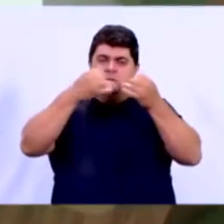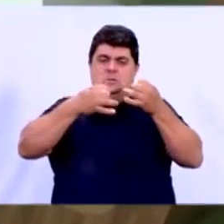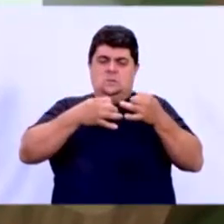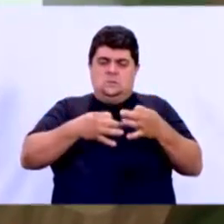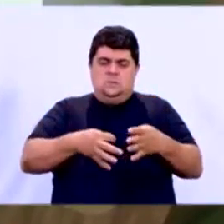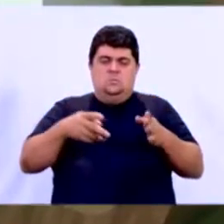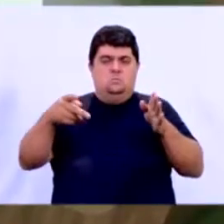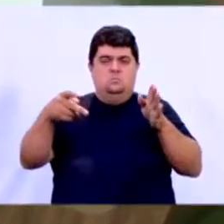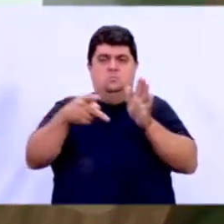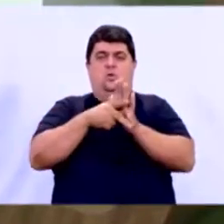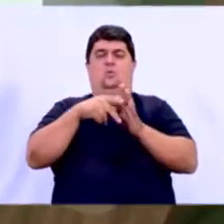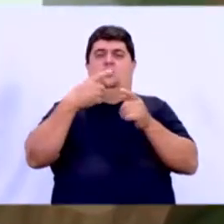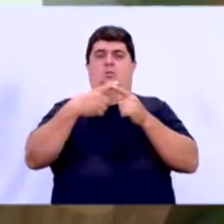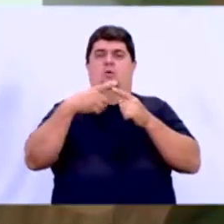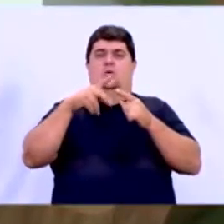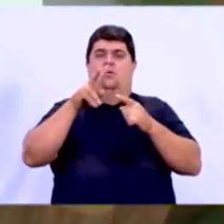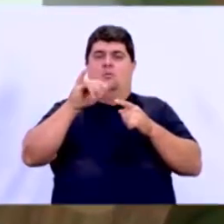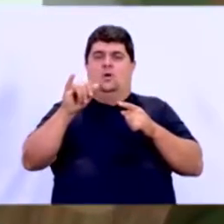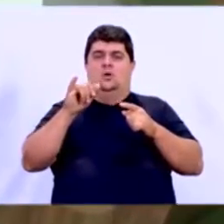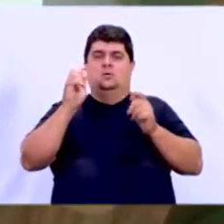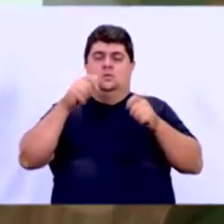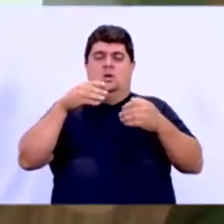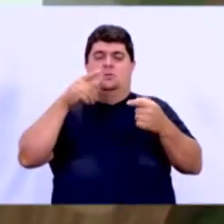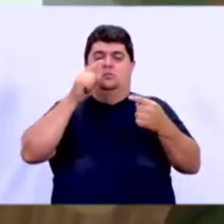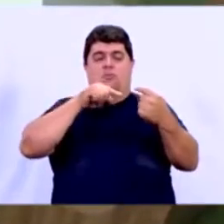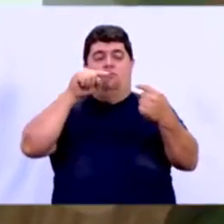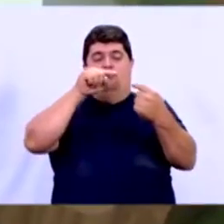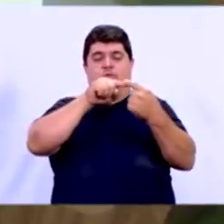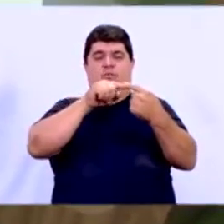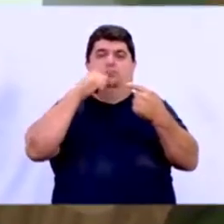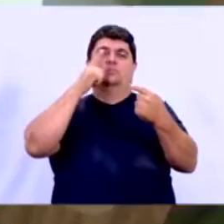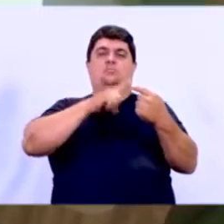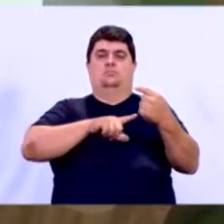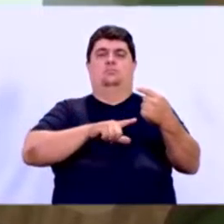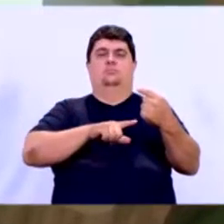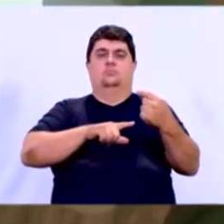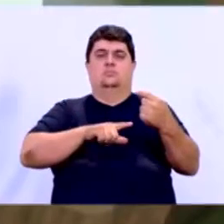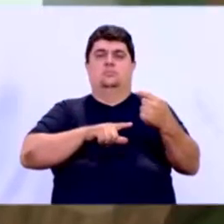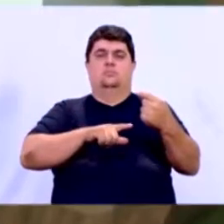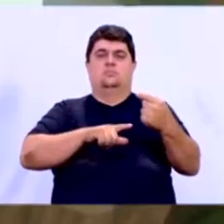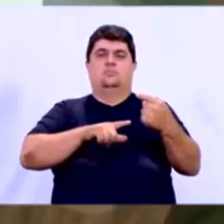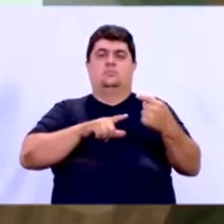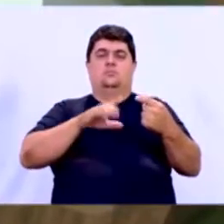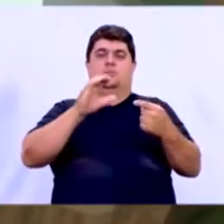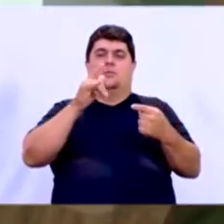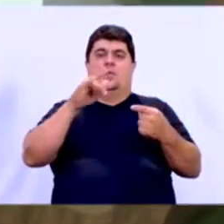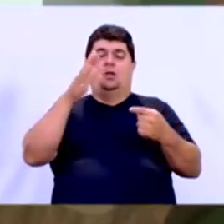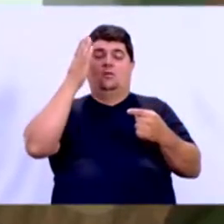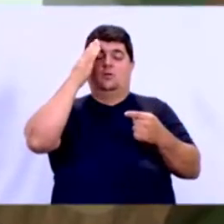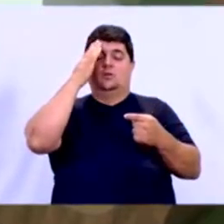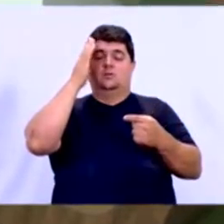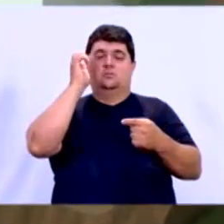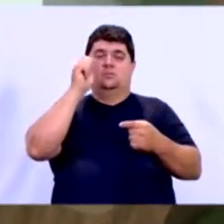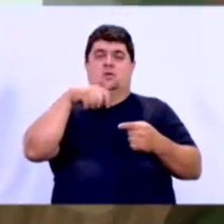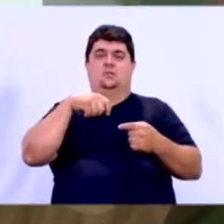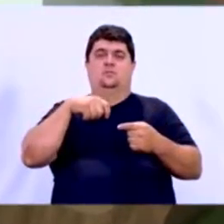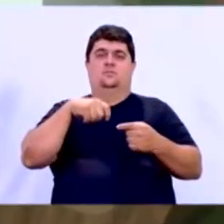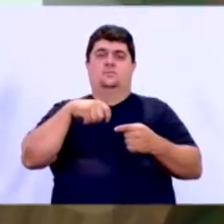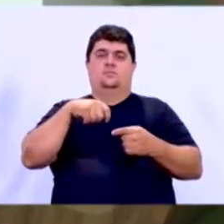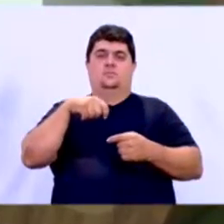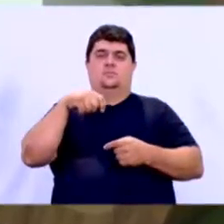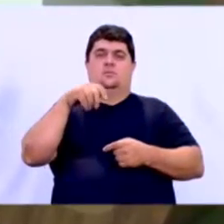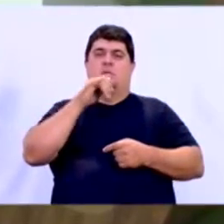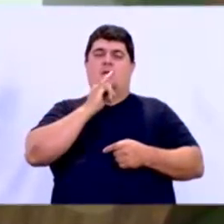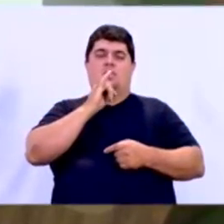é melhor porque você vai conseguir atender esse cliente de uma forma mais específica, né? E usando esse exemplo